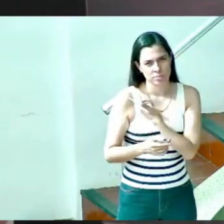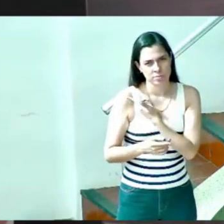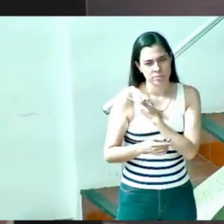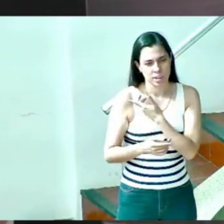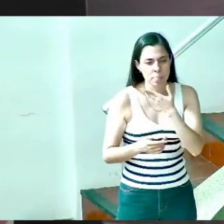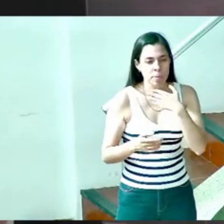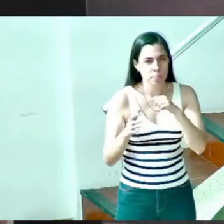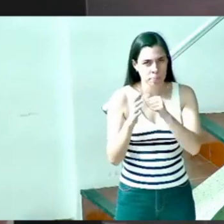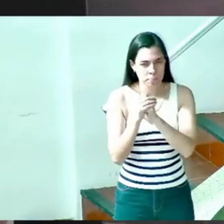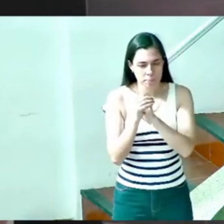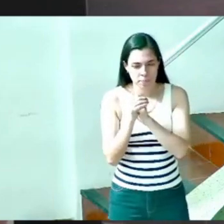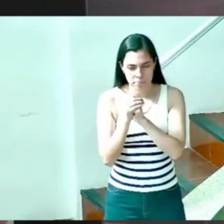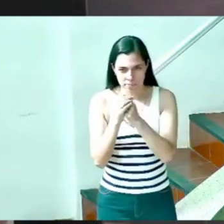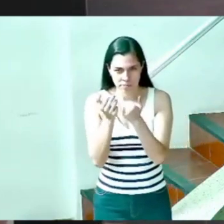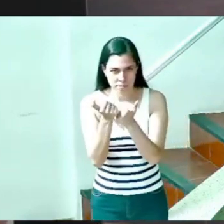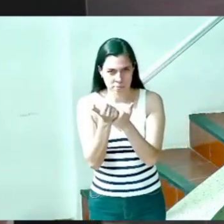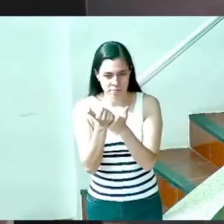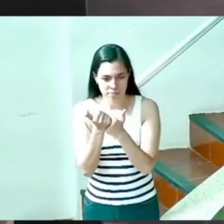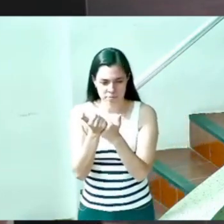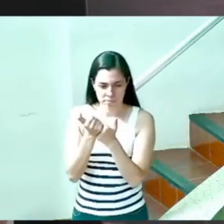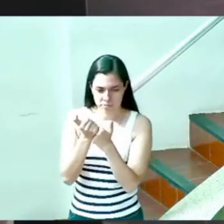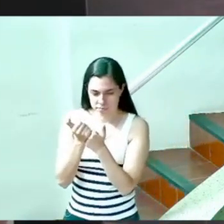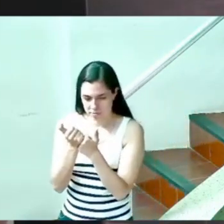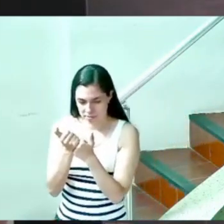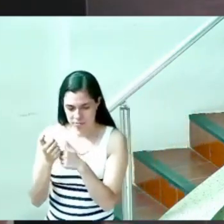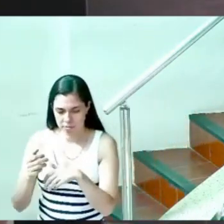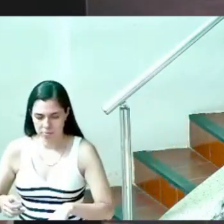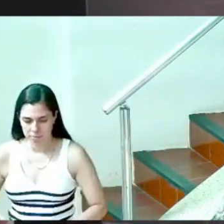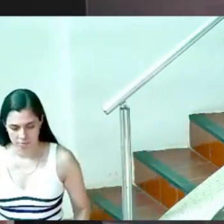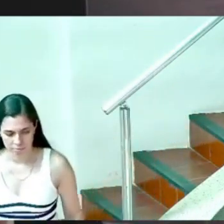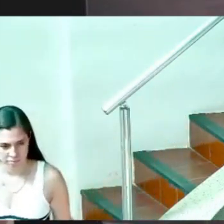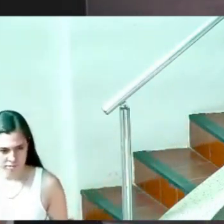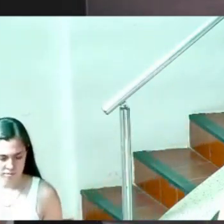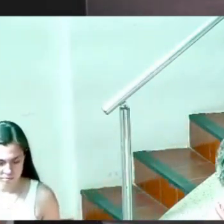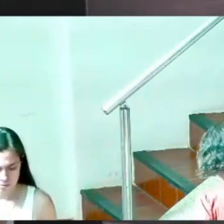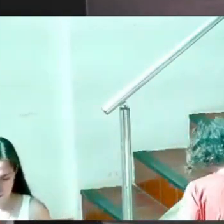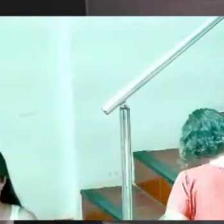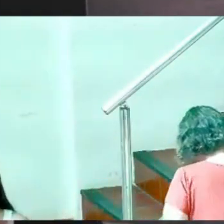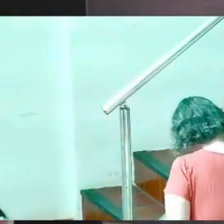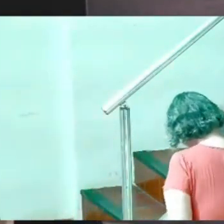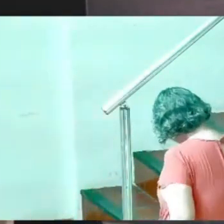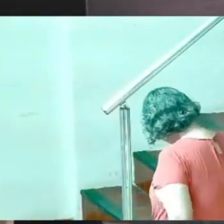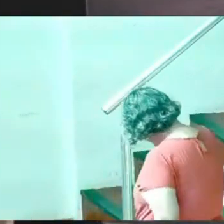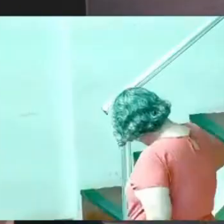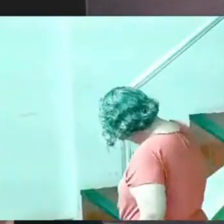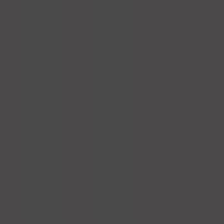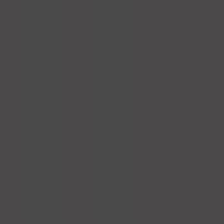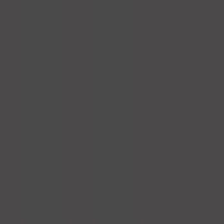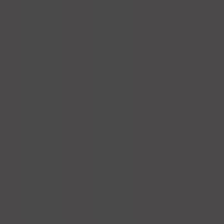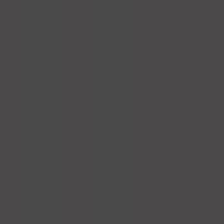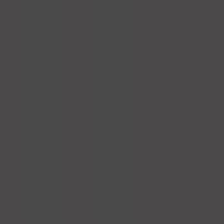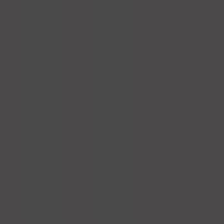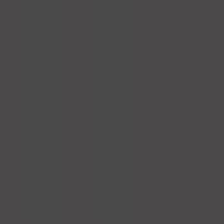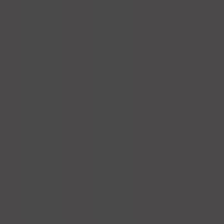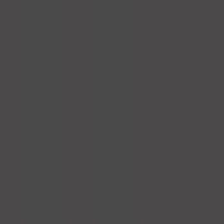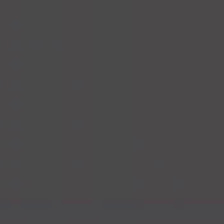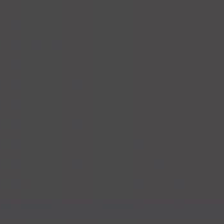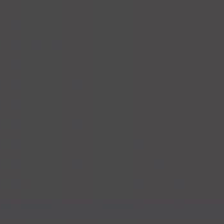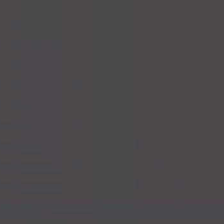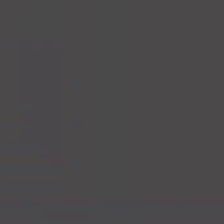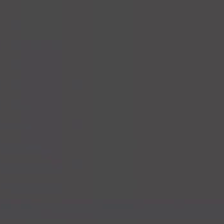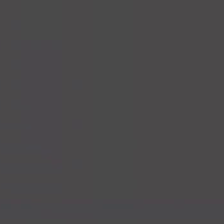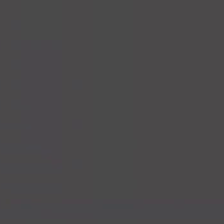divino. Que Deus nos abençoe a todos nós. Muito obrigado por